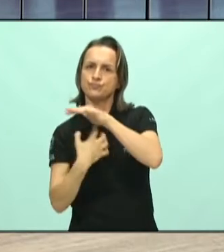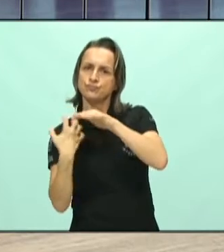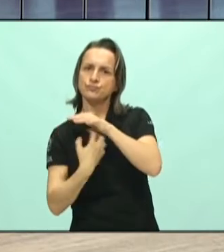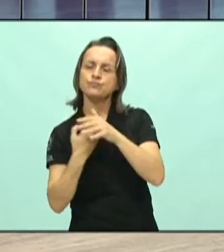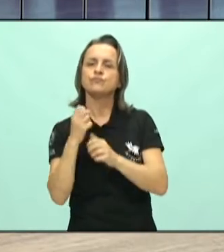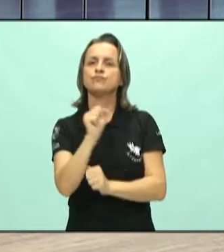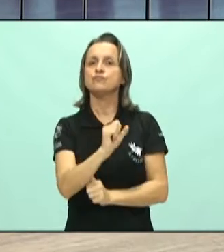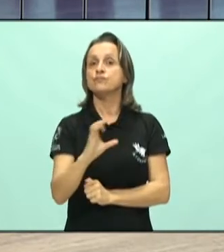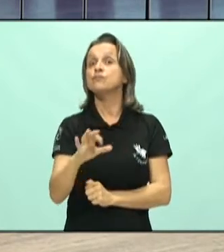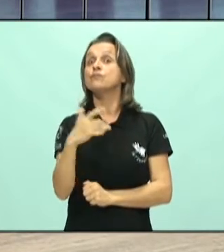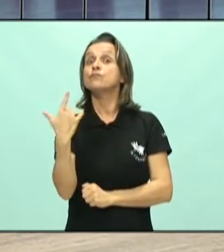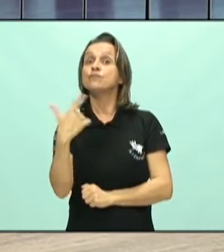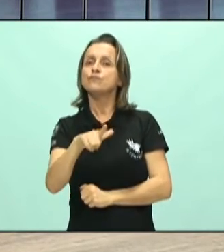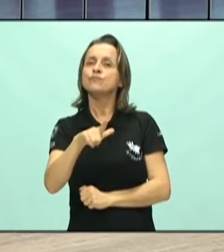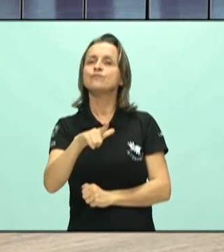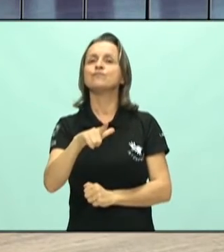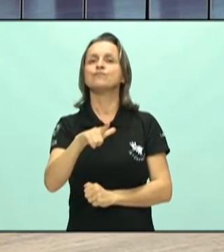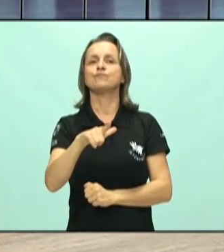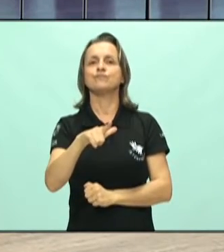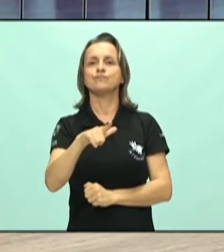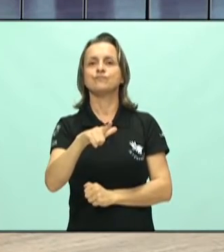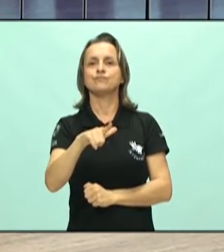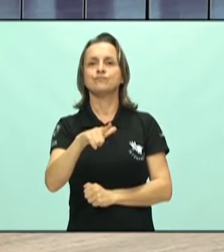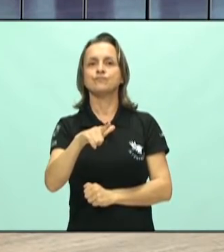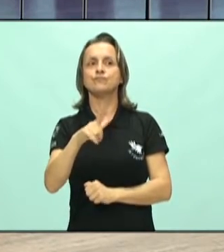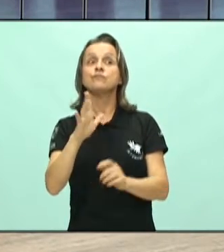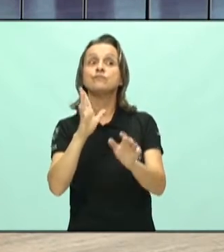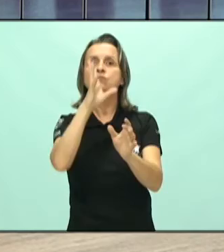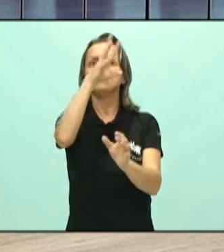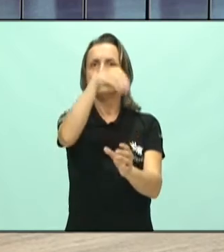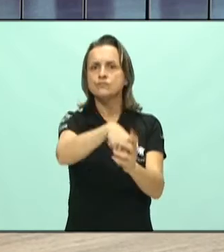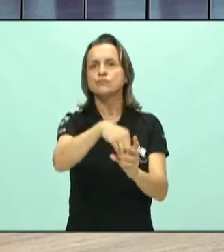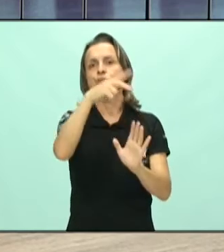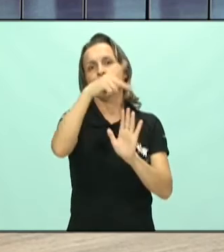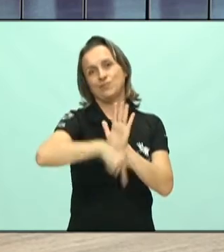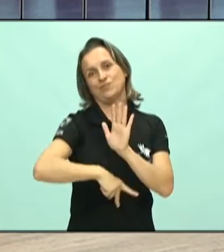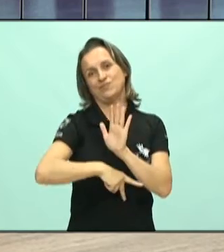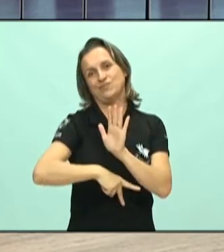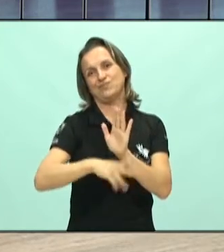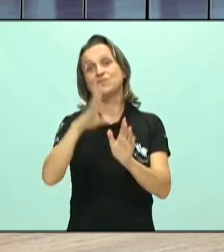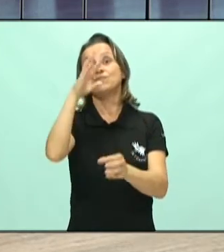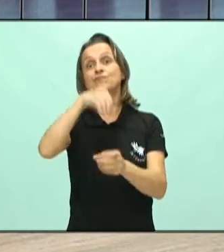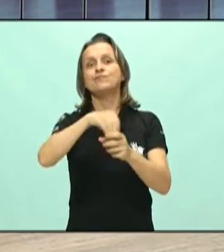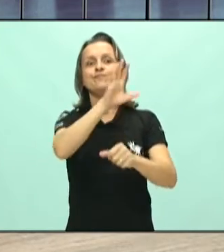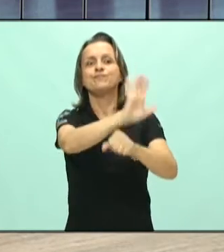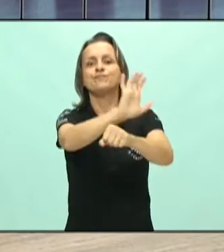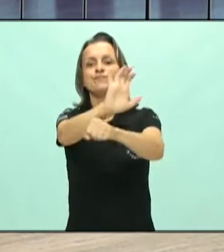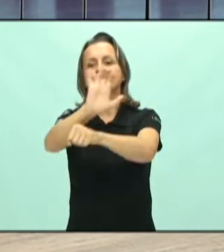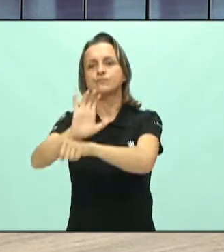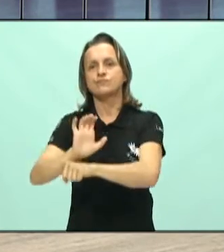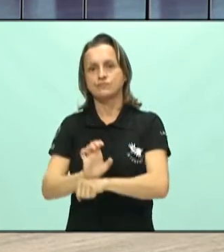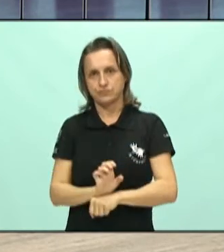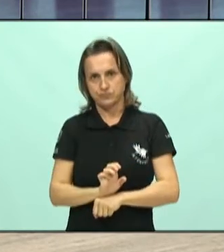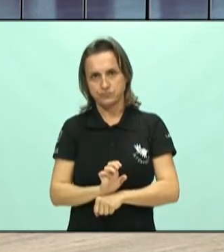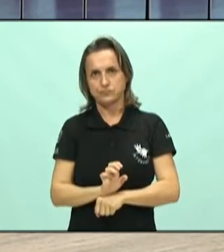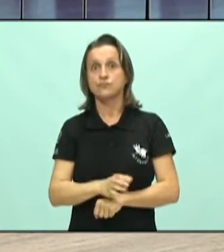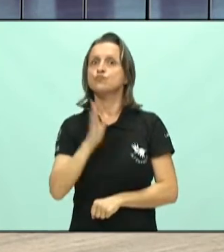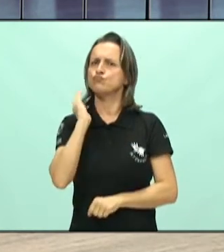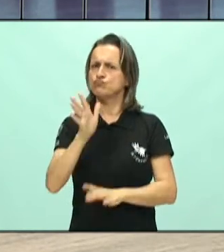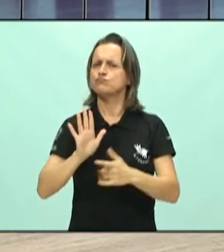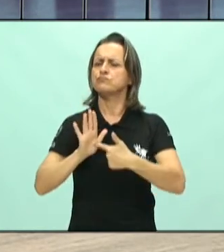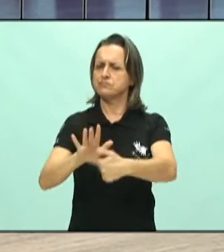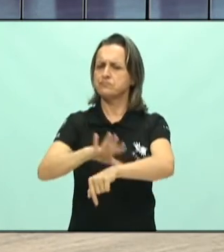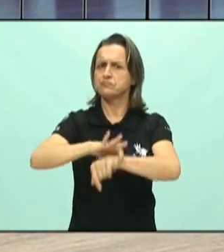levarem esses projetos, essas operações que nós temos aqui para os seus estados. Então, eles já apresentam a